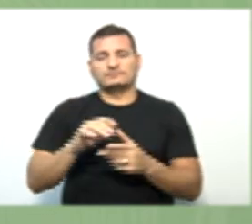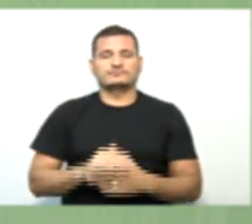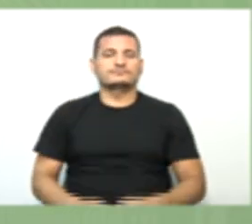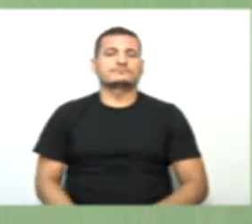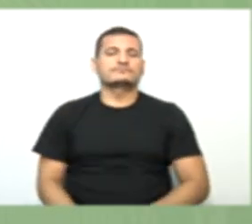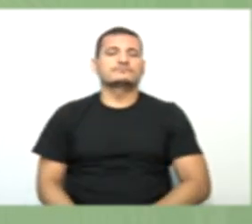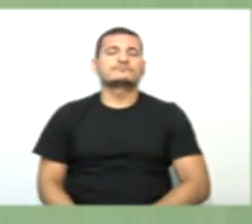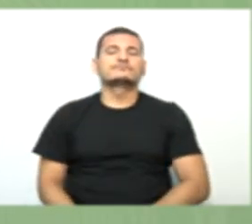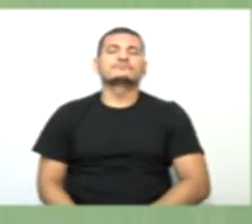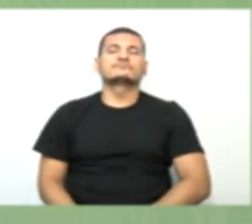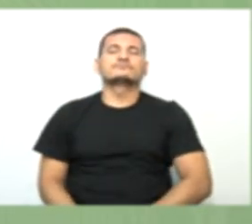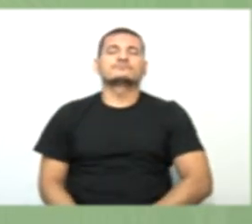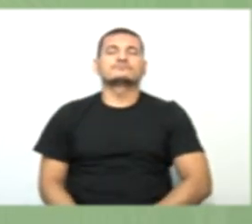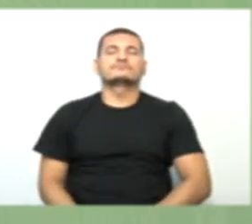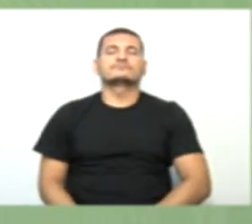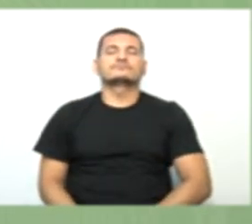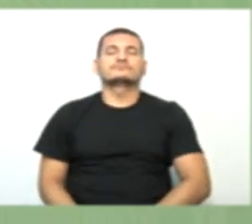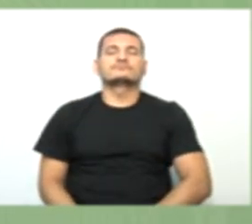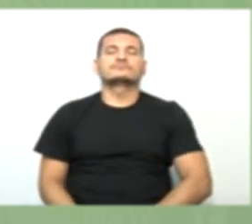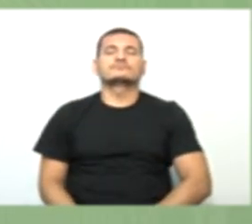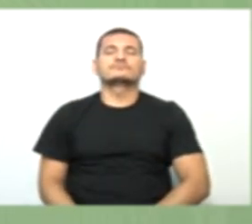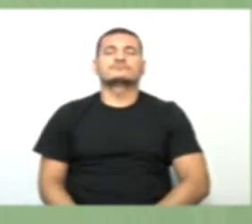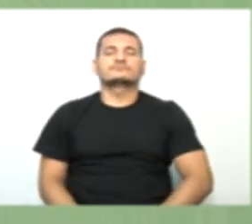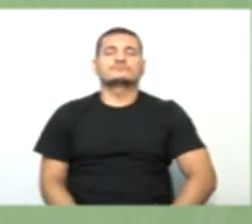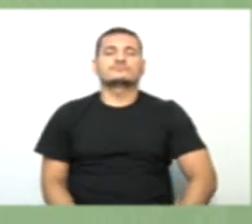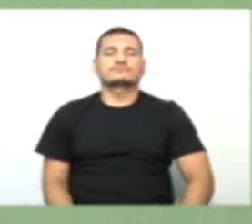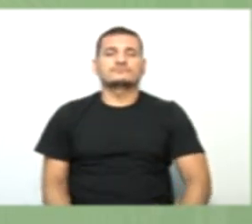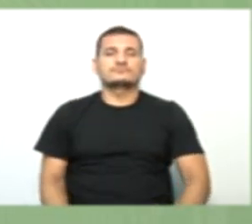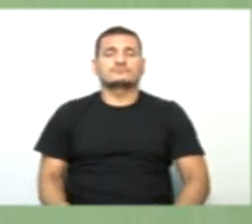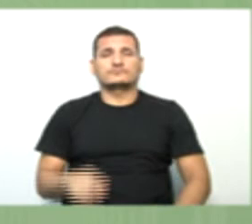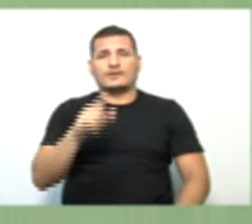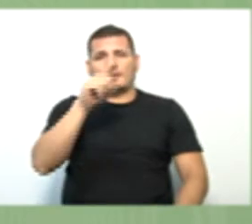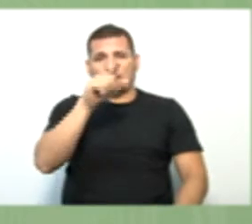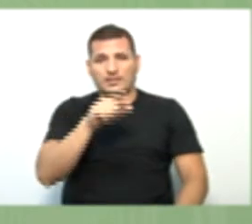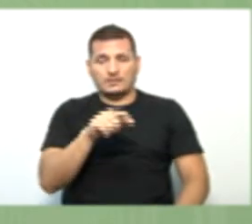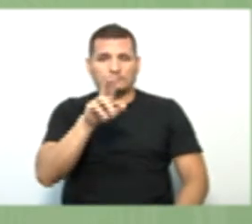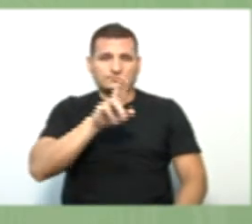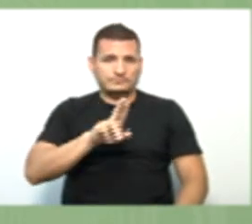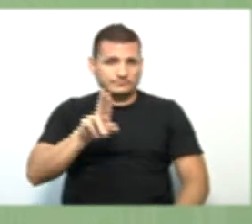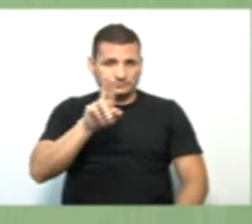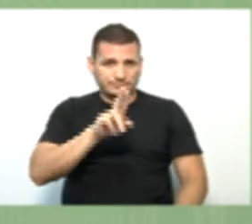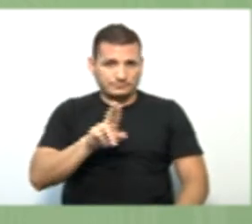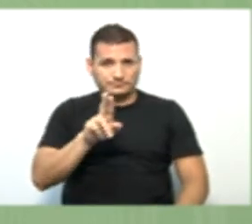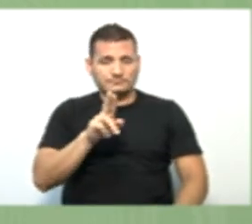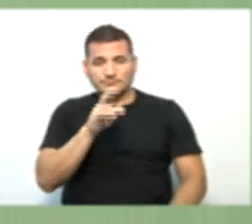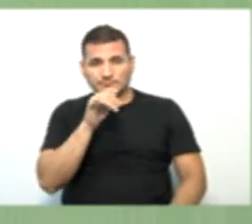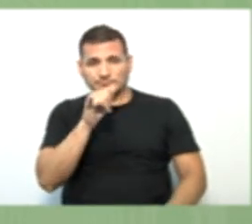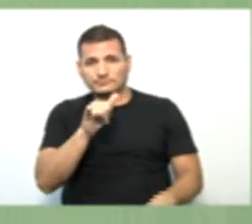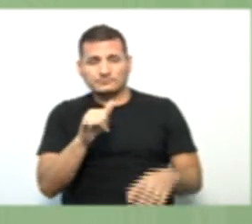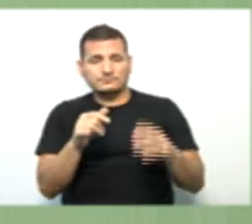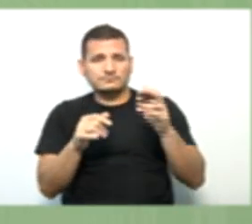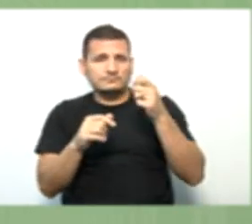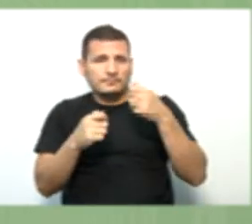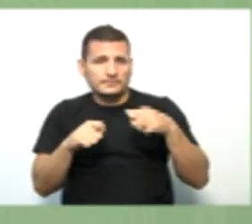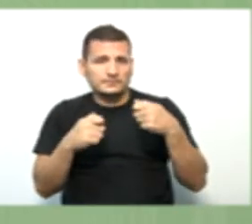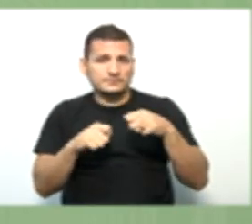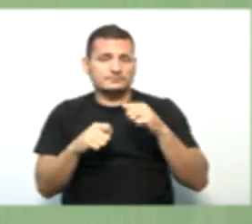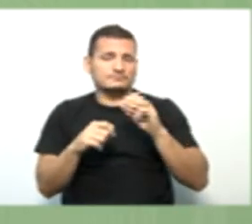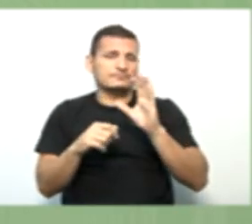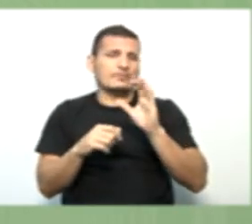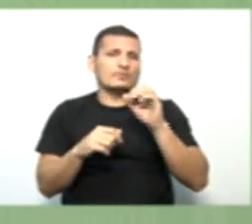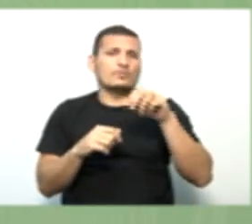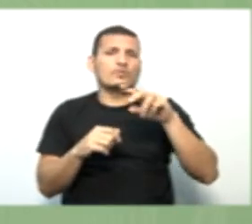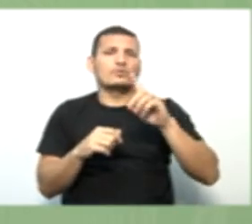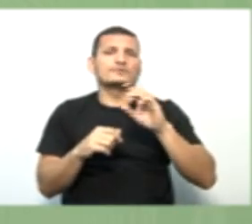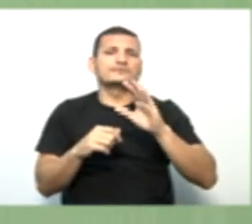certo? Então, essas expressões são utilizadas quando nós precisamos de uma condição, né? Então, por exemplo,